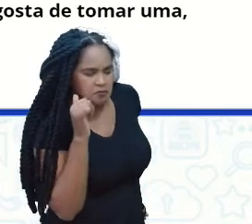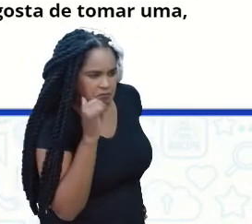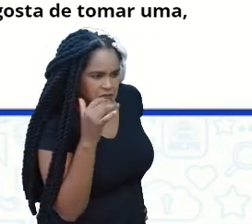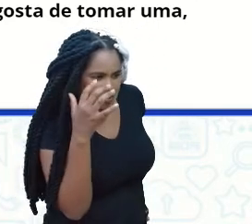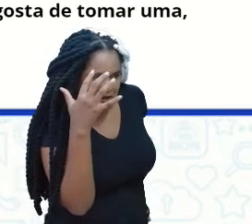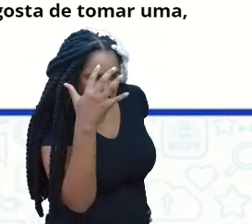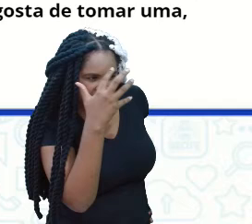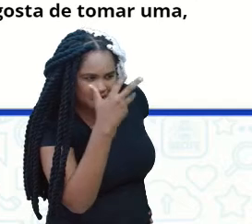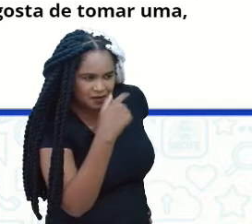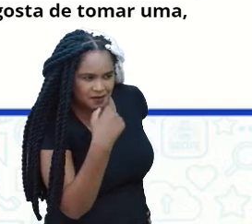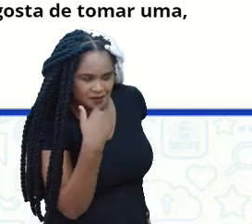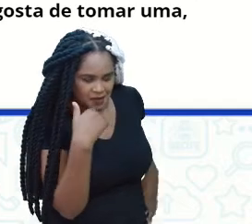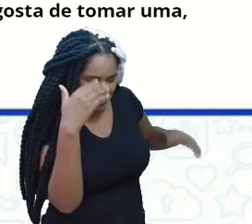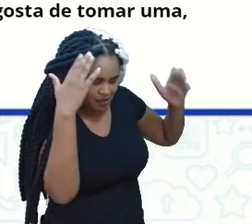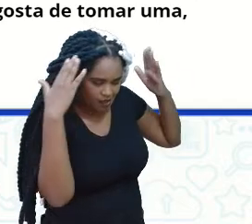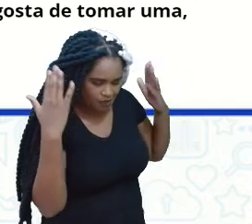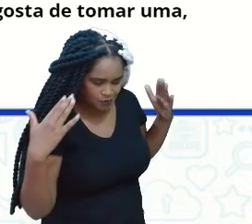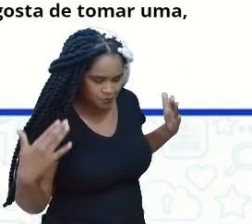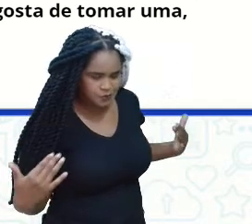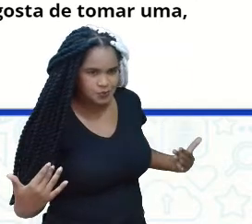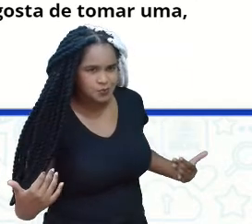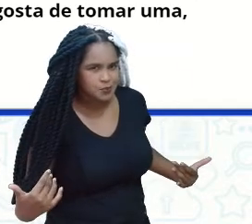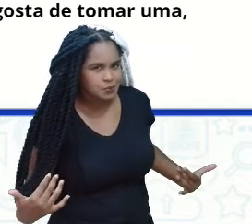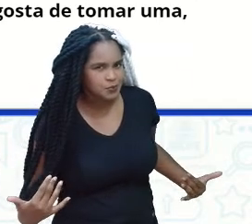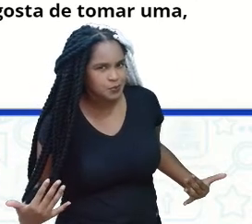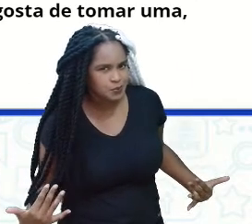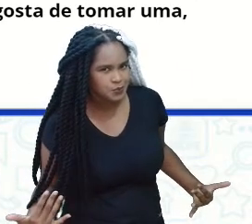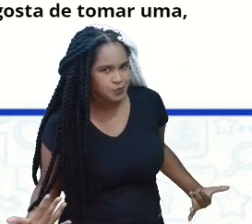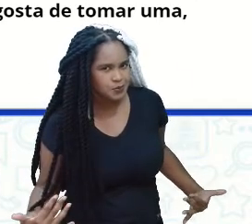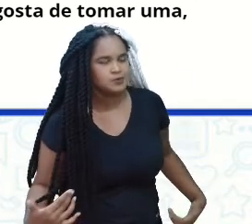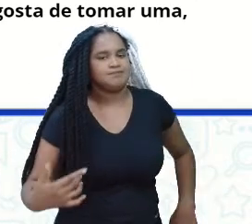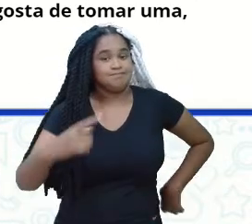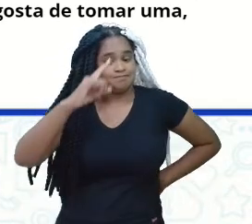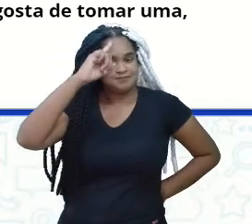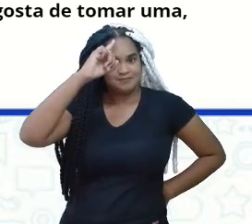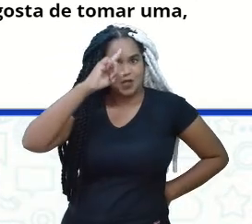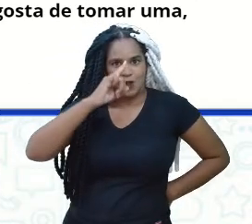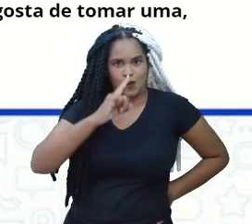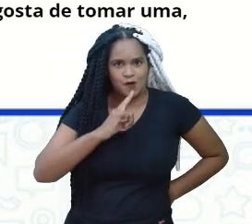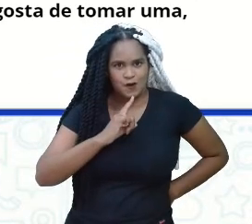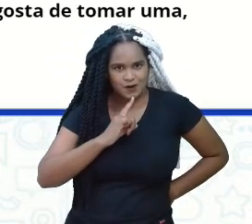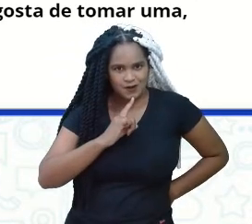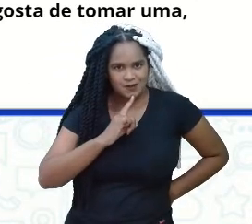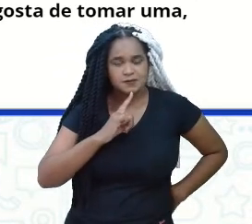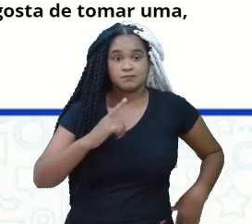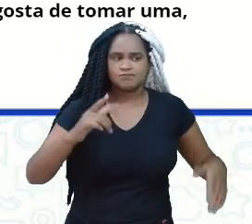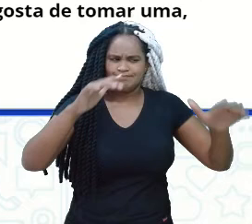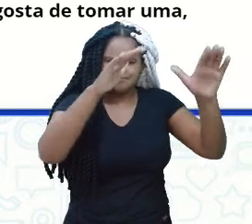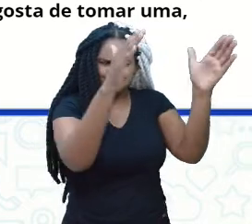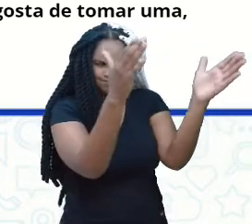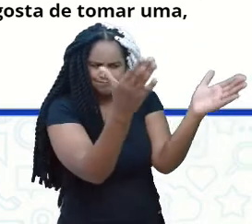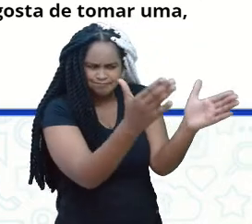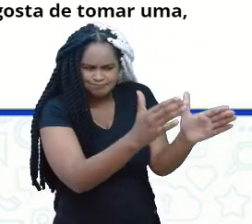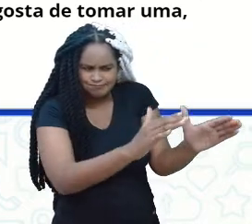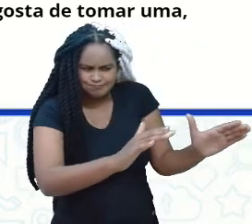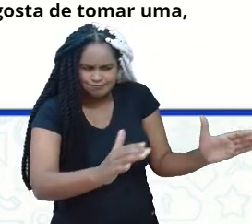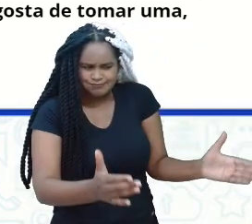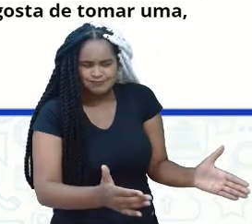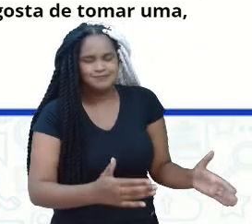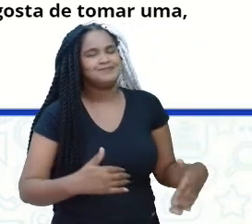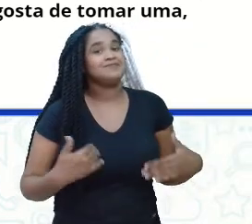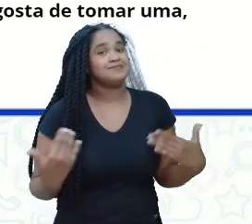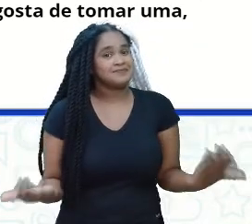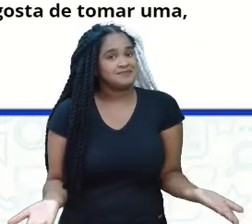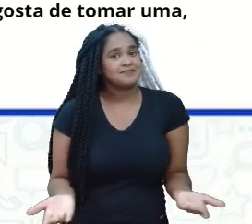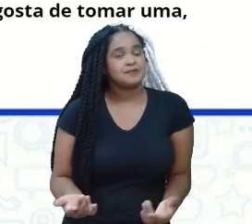mulher de longos cabelos loiros e corpo esbelto. A mulher